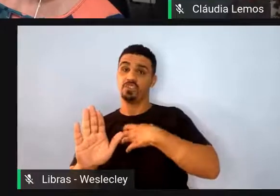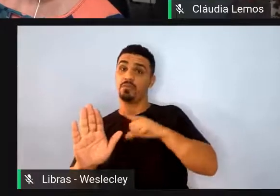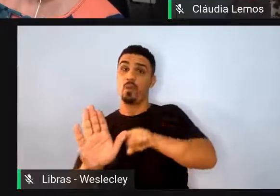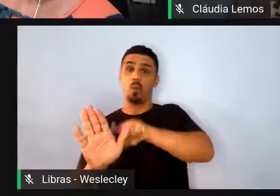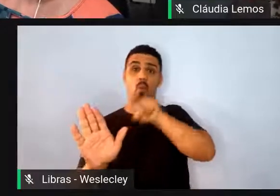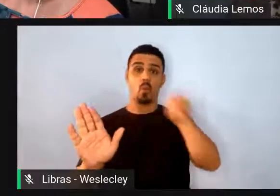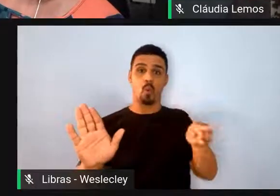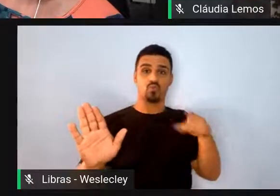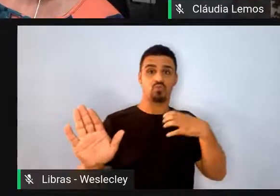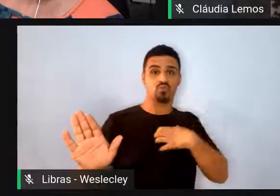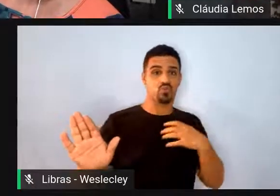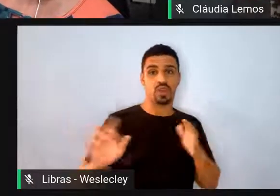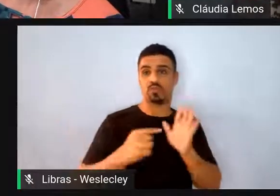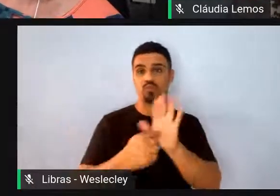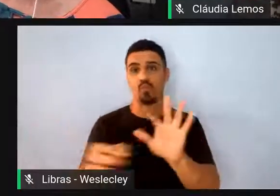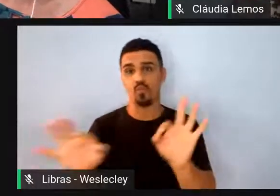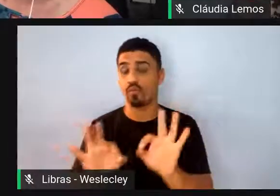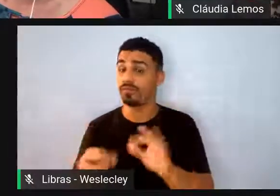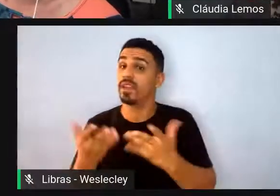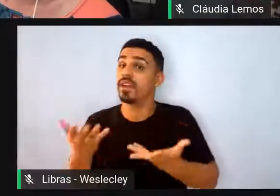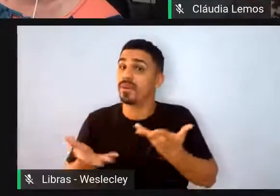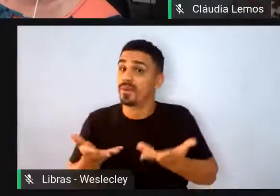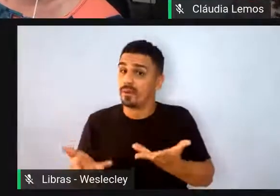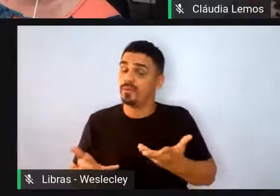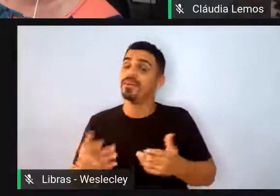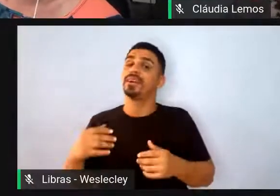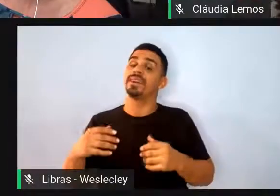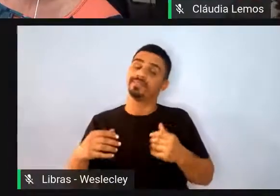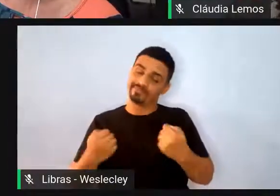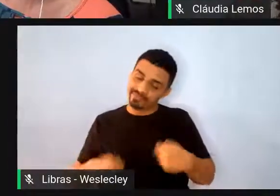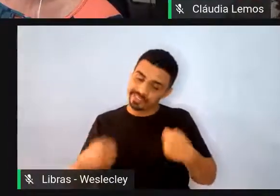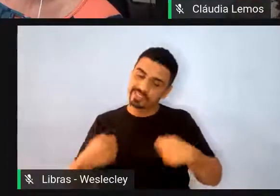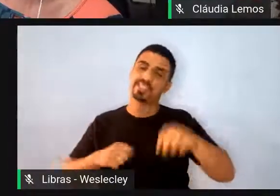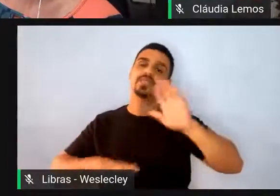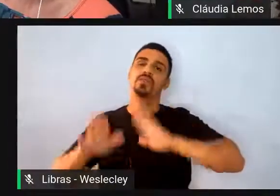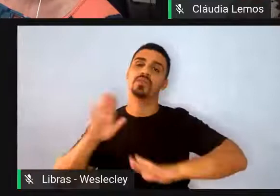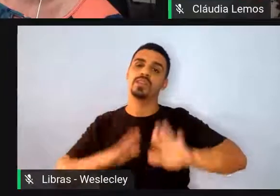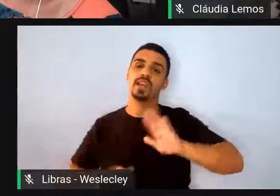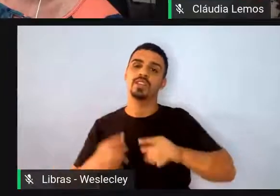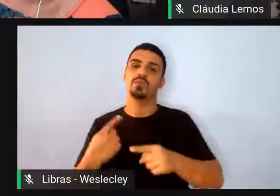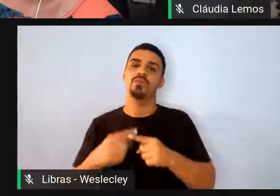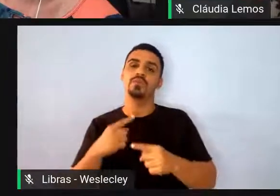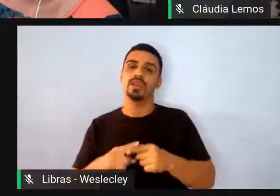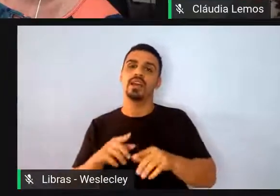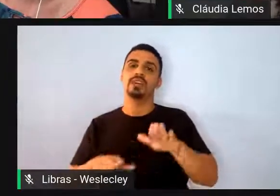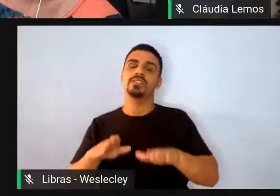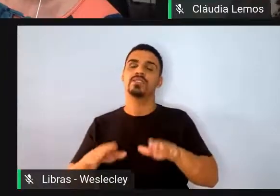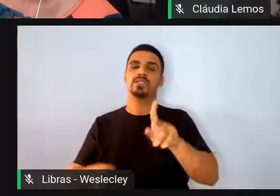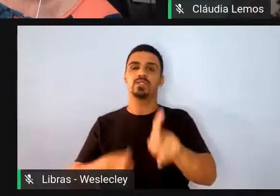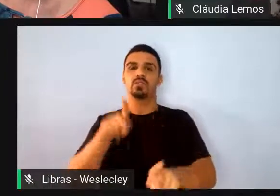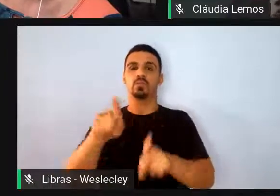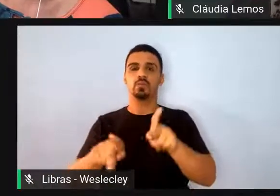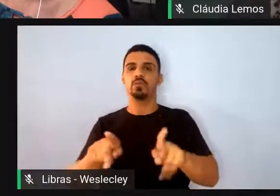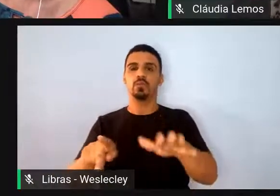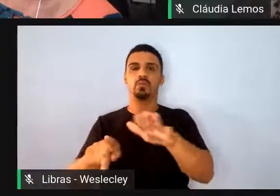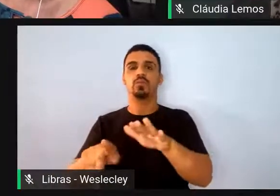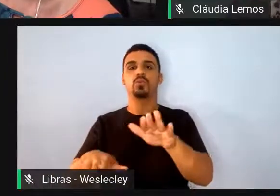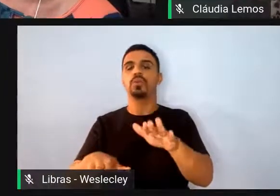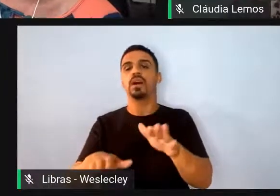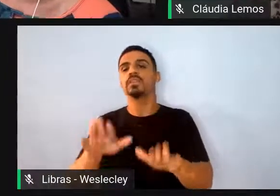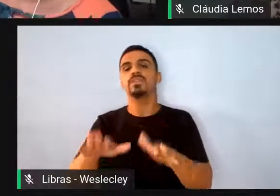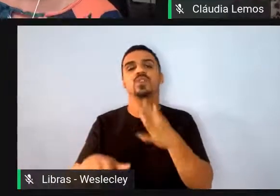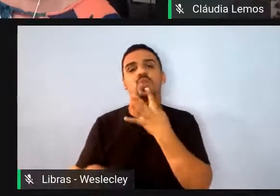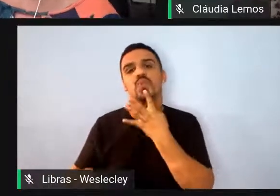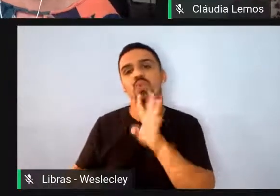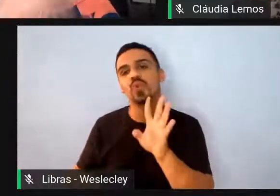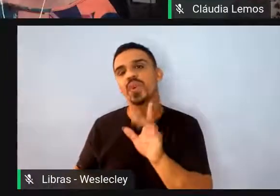isso está passível de ser encarado como realidade, né? Principalmente por um público que não tem um letramento político, como eu já chamei a atenção algumas